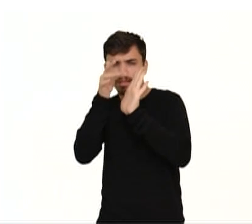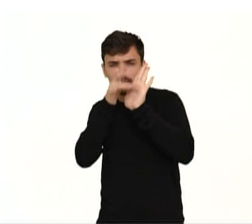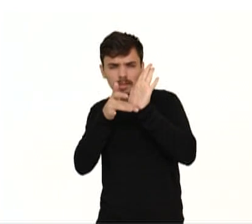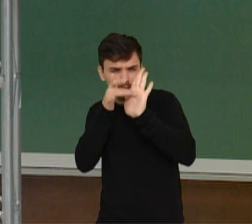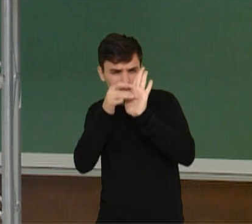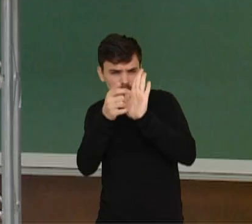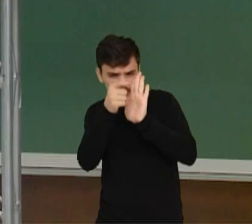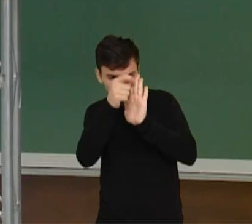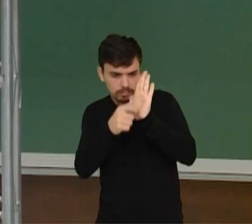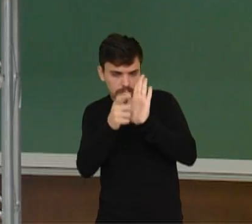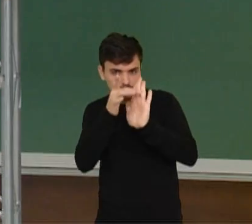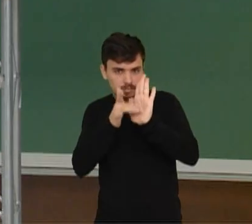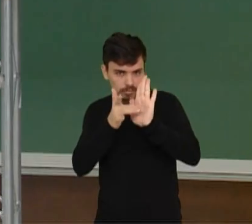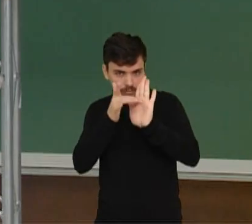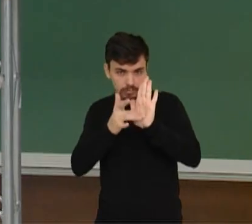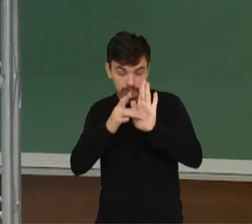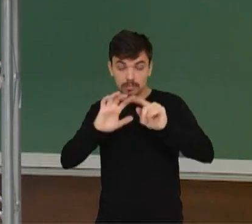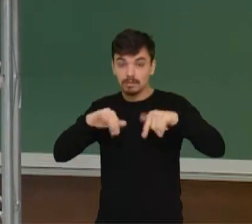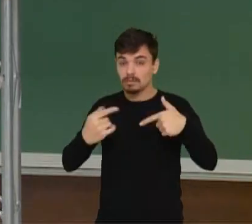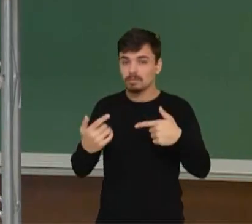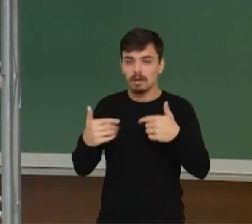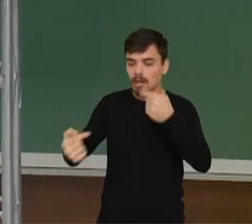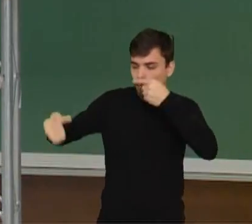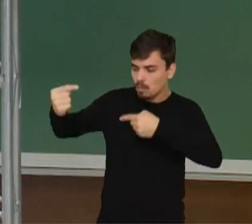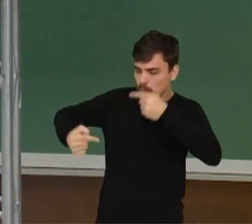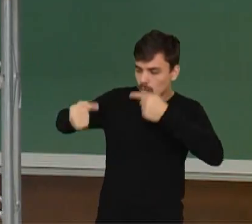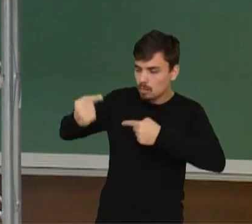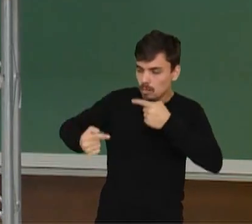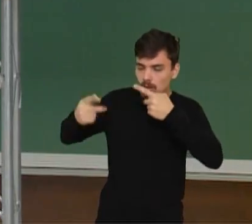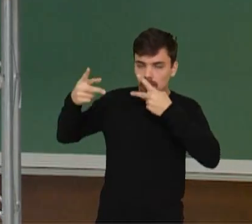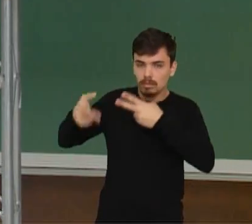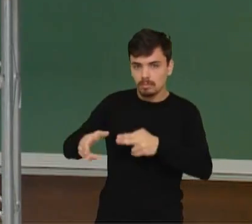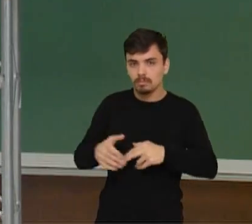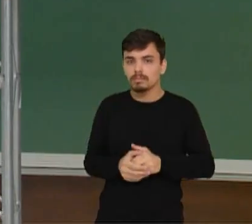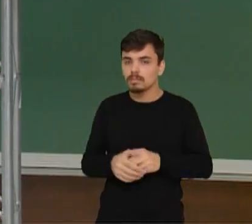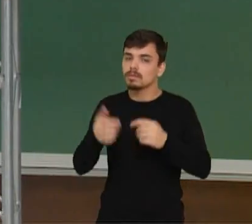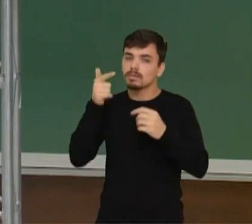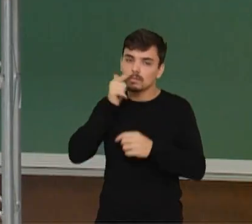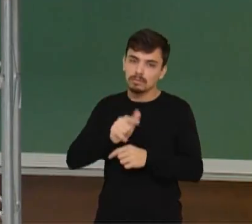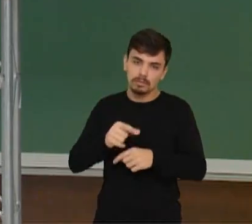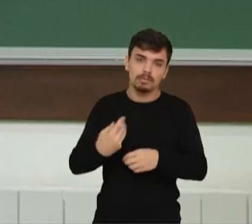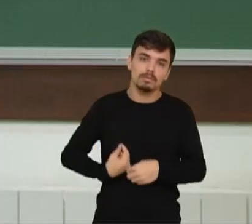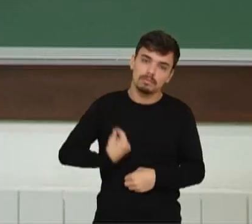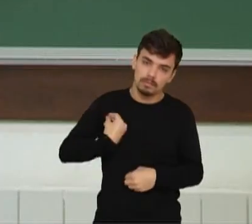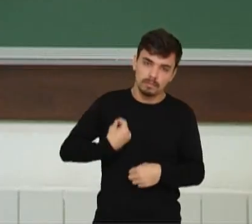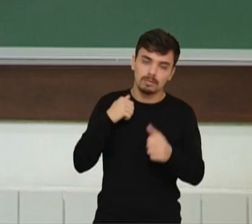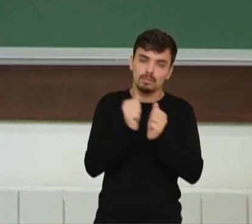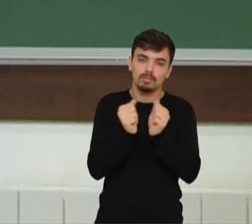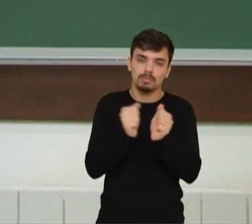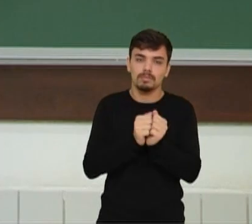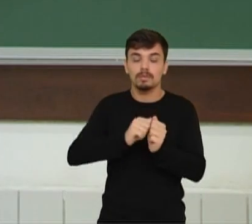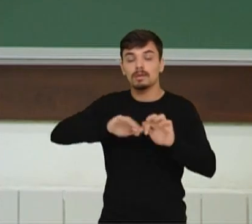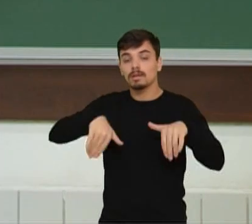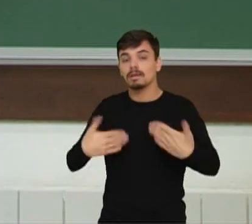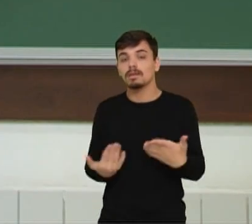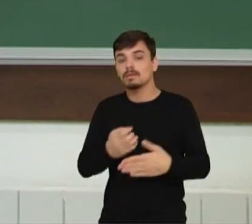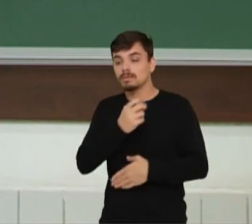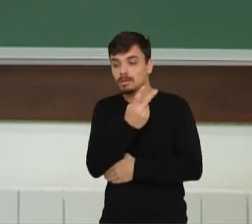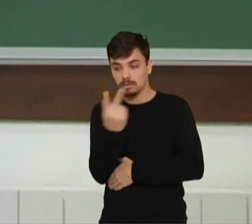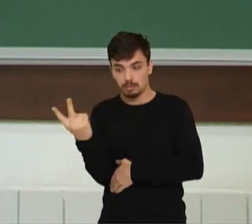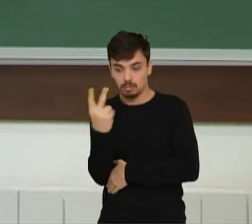do vidrinho. Então, eles não estavam disputando os mesmos recursos. Então, eles conseguiram conviver. Então, se as duas espécies